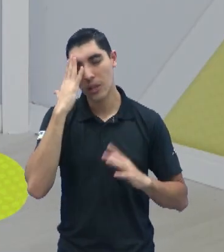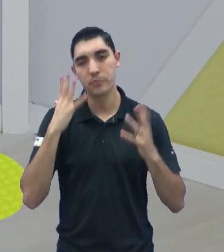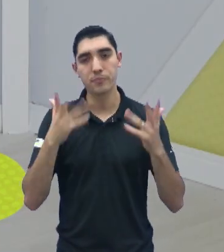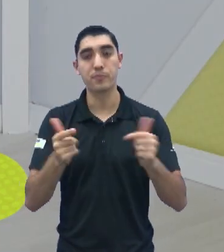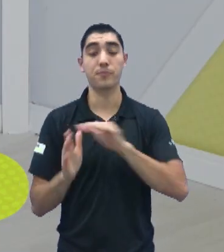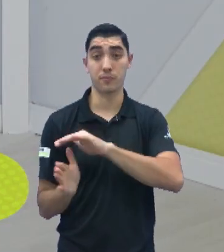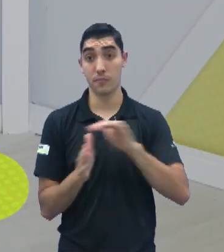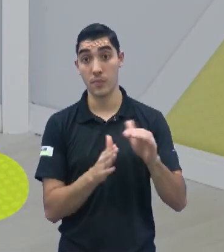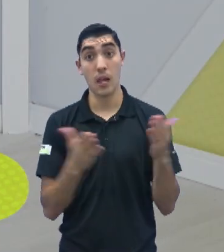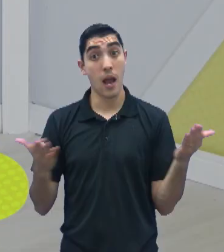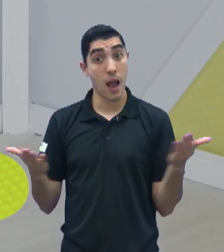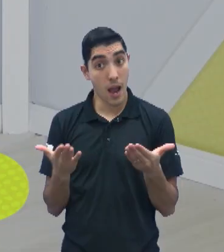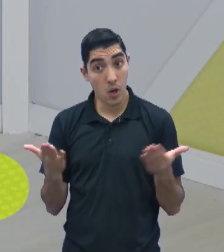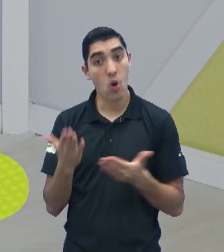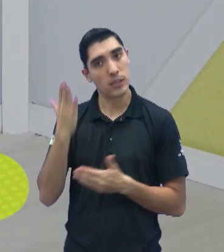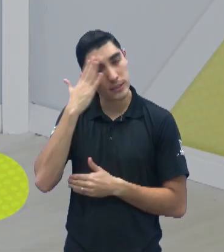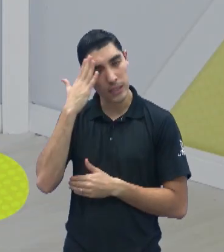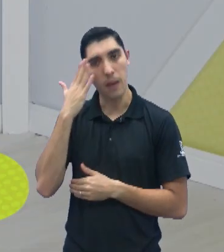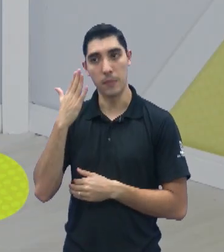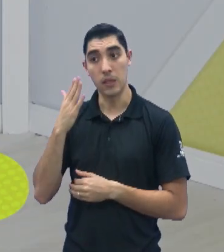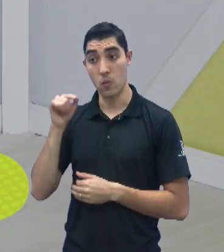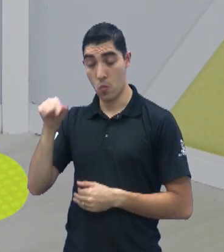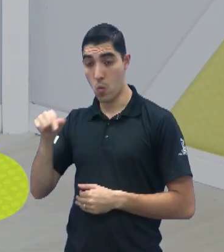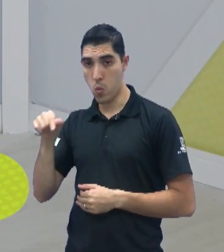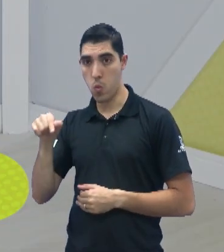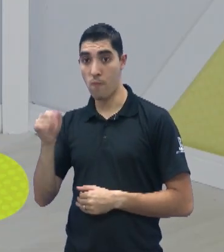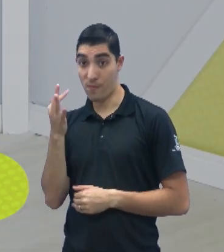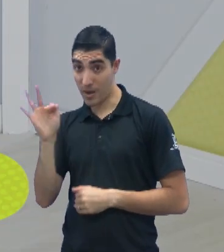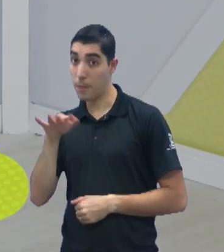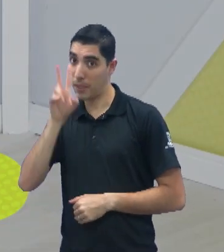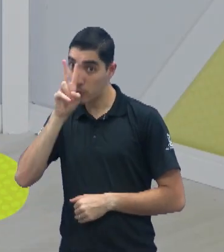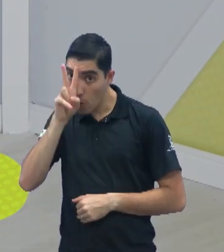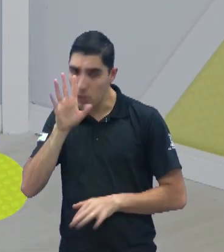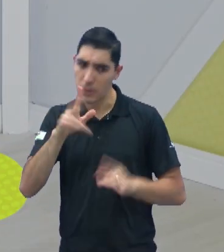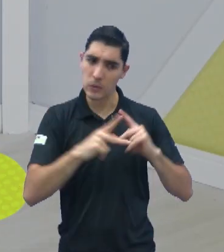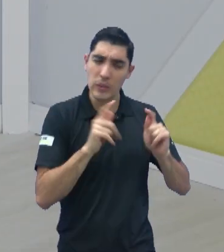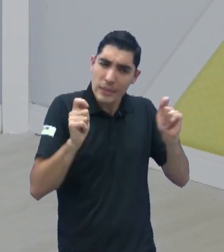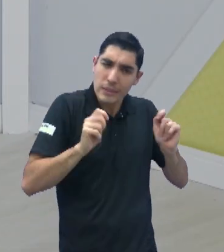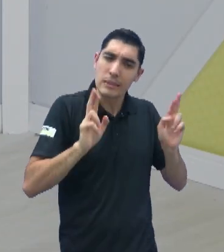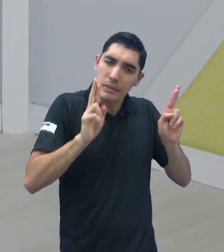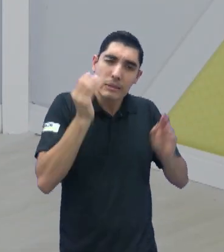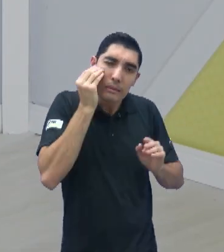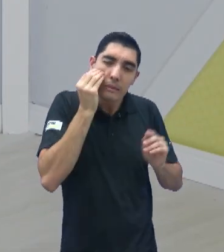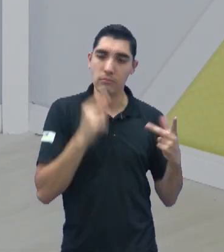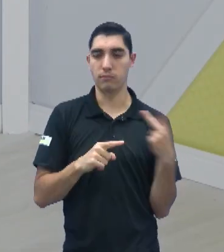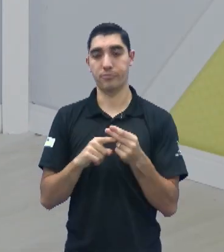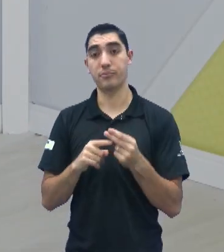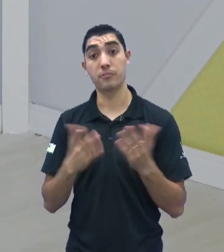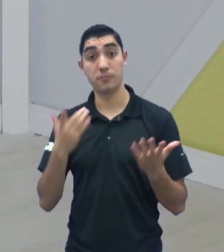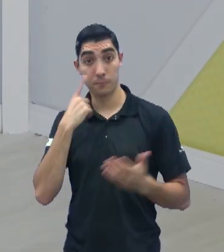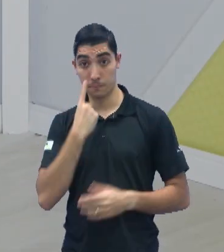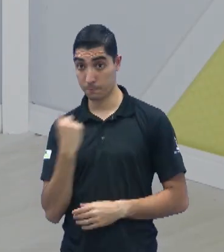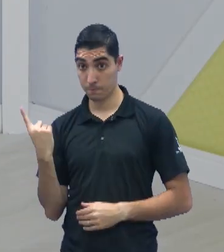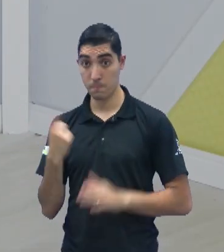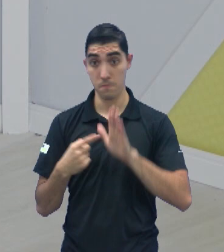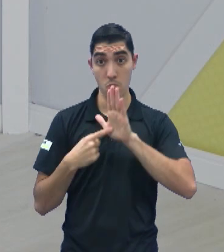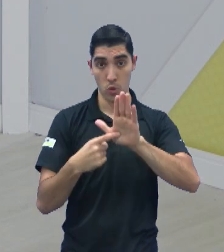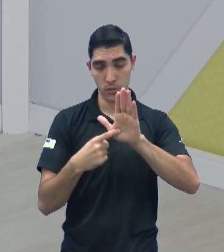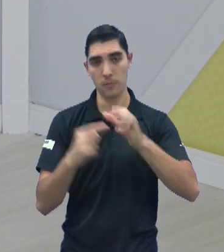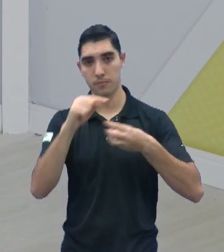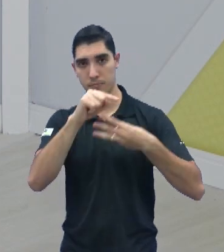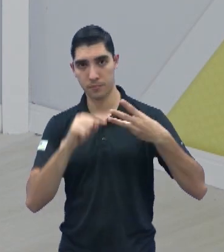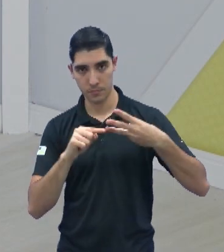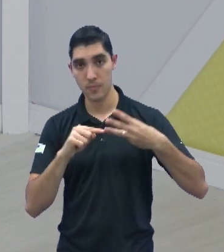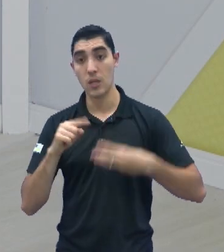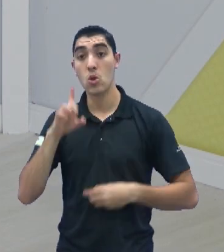adversário é o favorito, mas que sabe também que dá para vencer. Vamos torcer por isso. Matheus, coloca pra gente aqui, só para dar uma olhadinha na série São José.